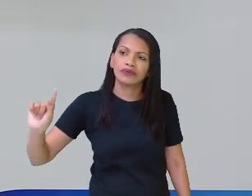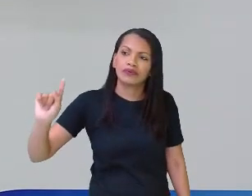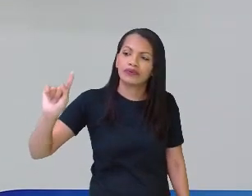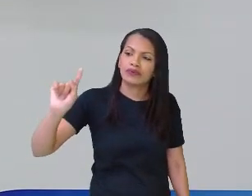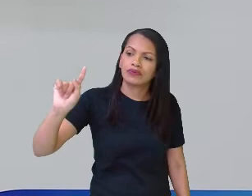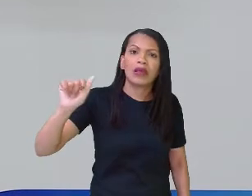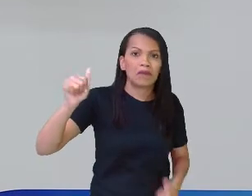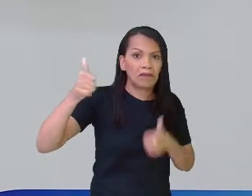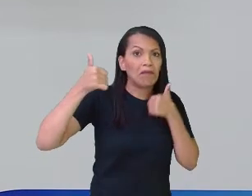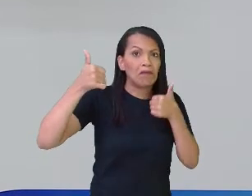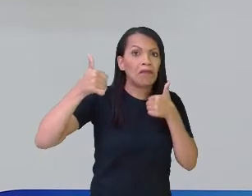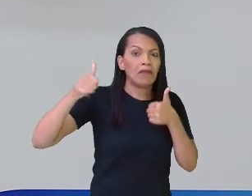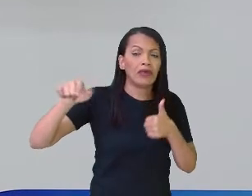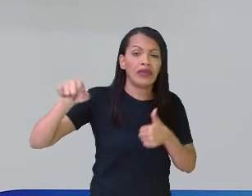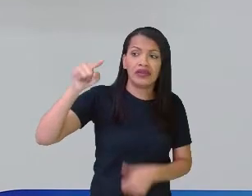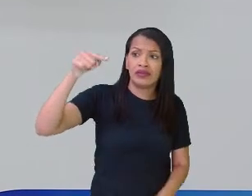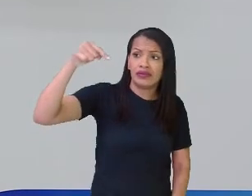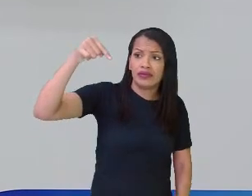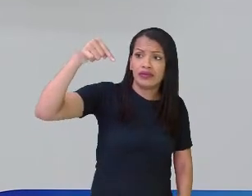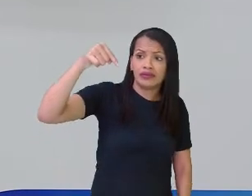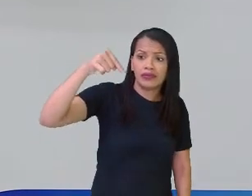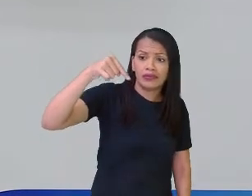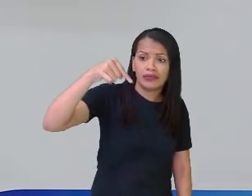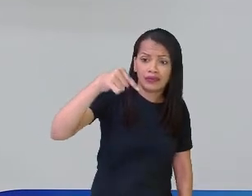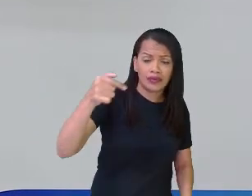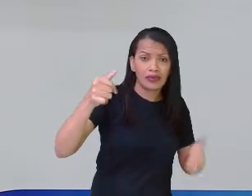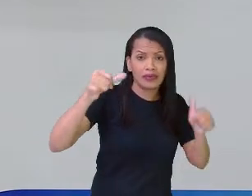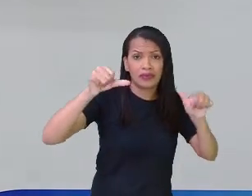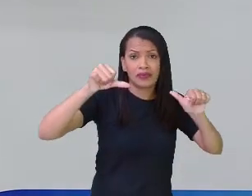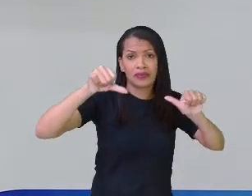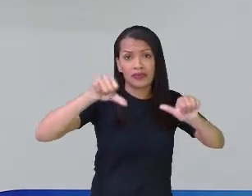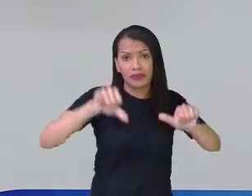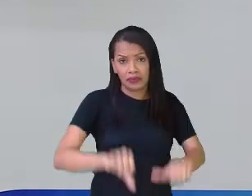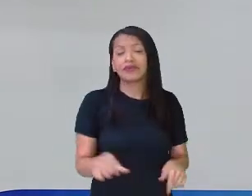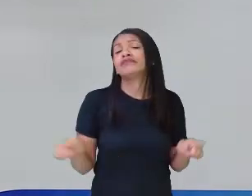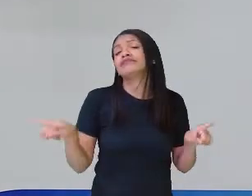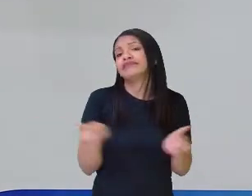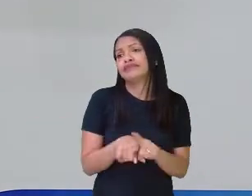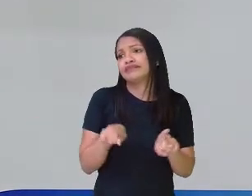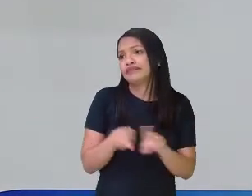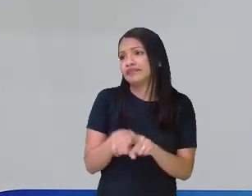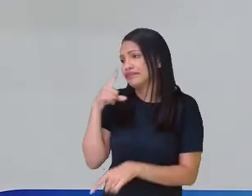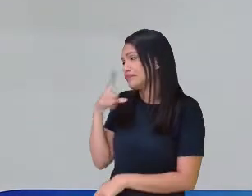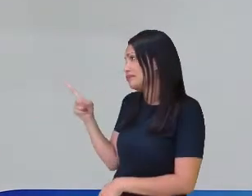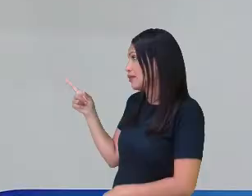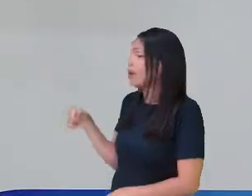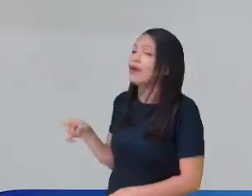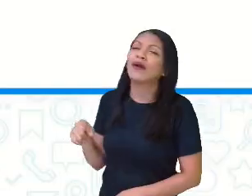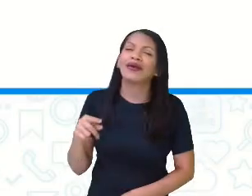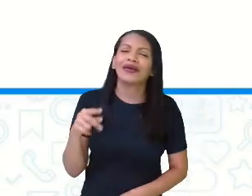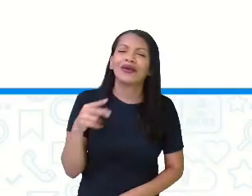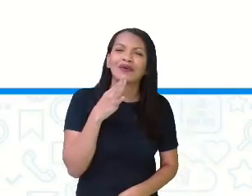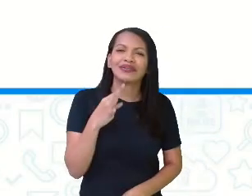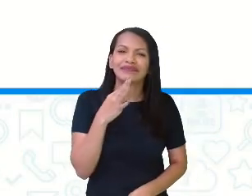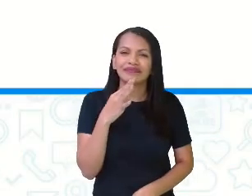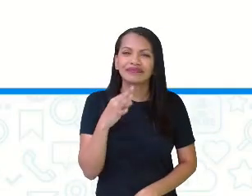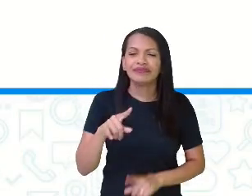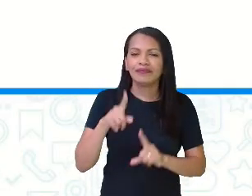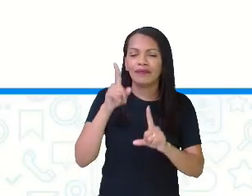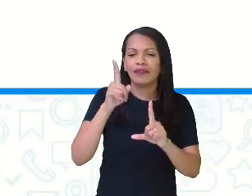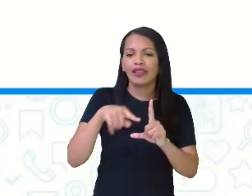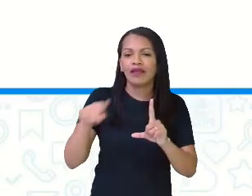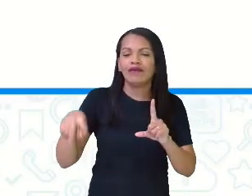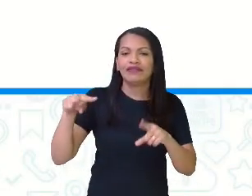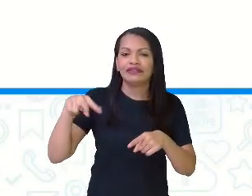vai descendo é porque não está tão bom assim. Eu tenho um gráfico de pizza também, mais conhecido como gráfico